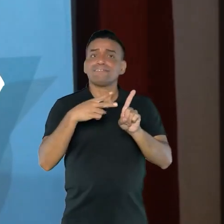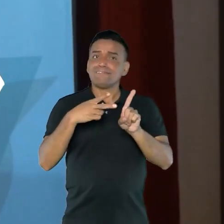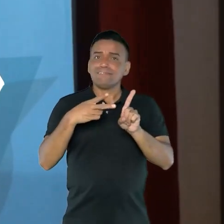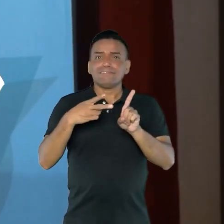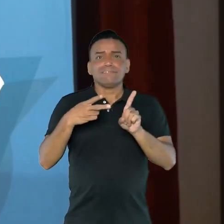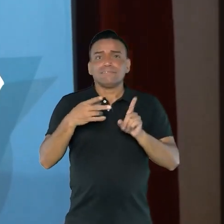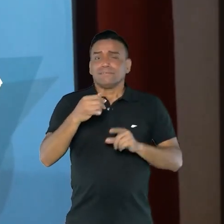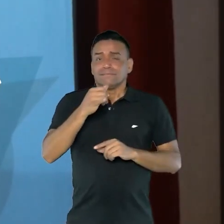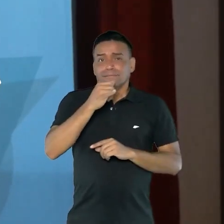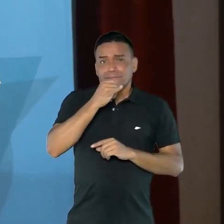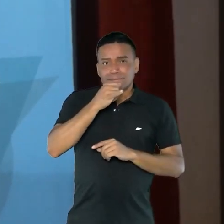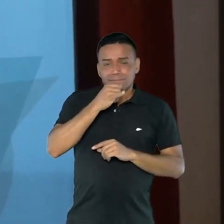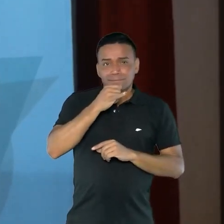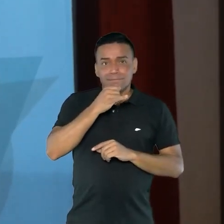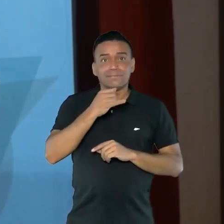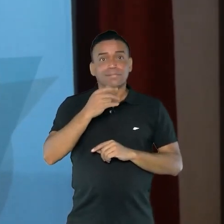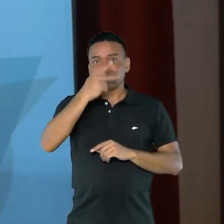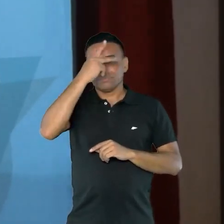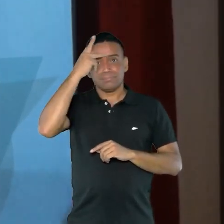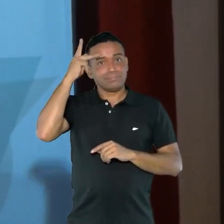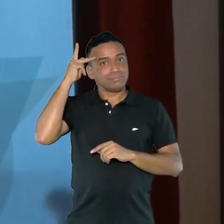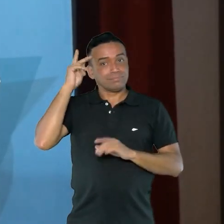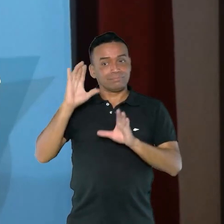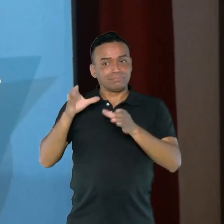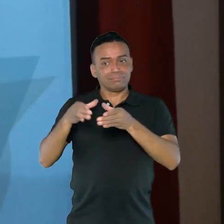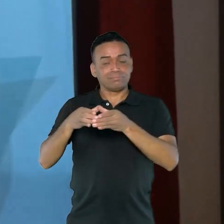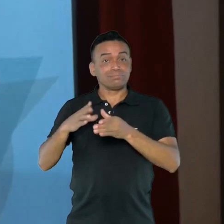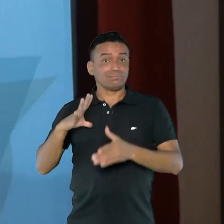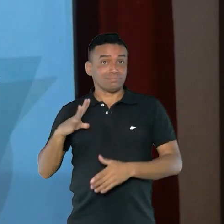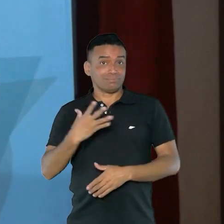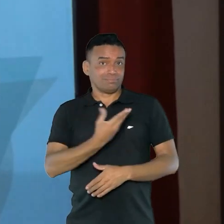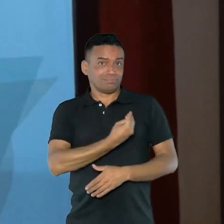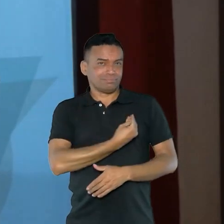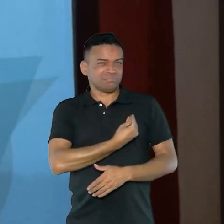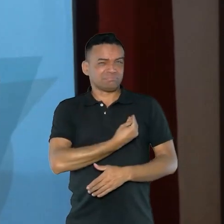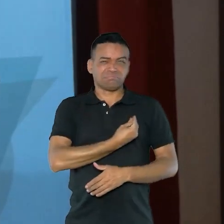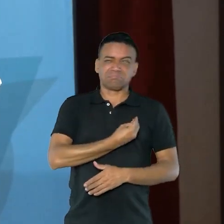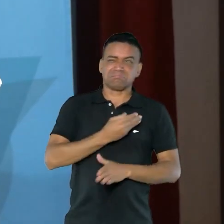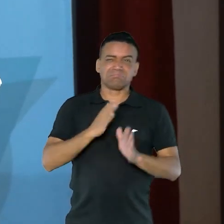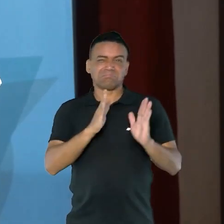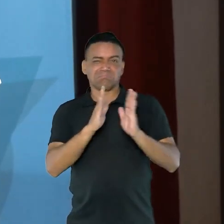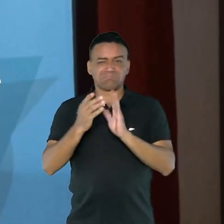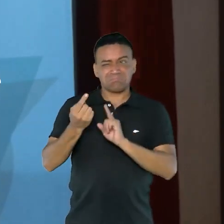muito recentemente era quase impossível que conseguissem,